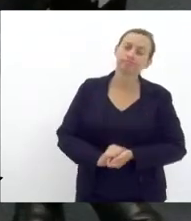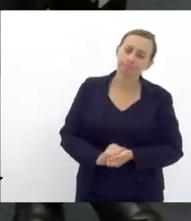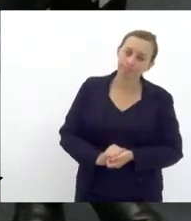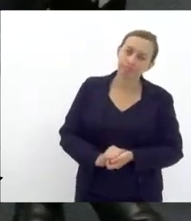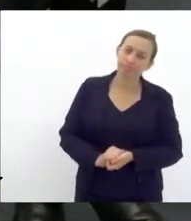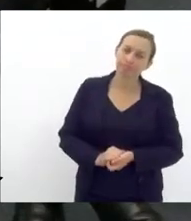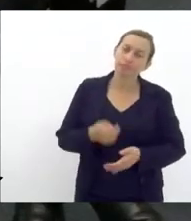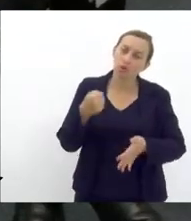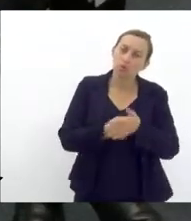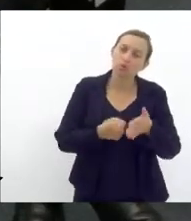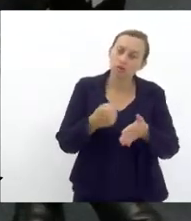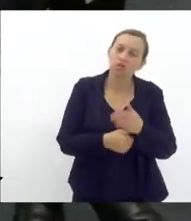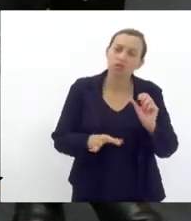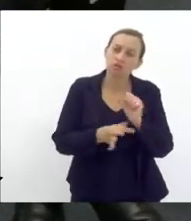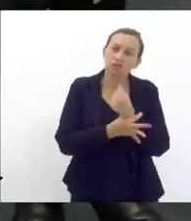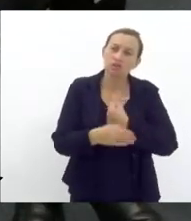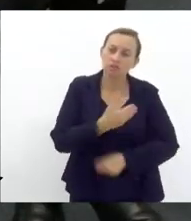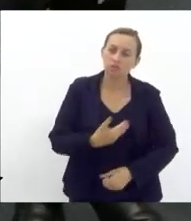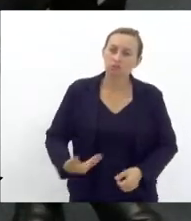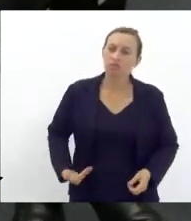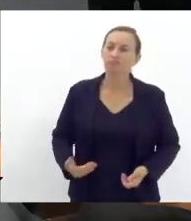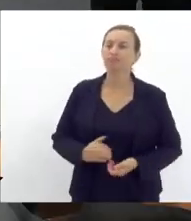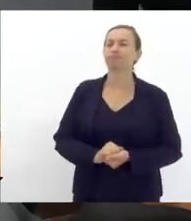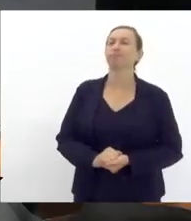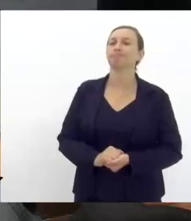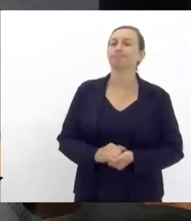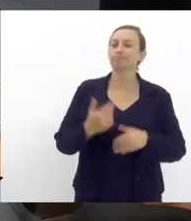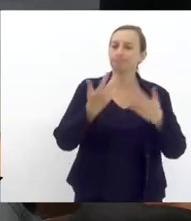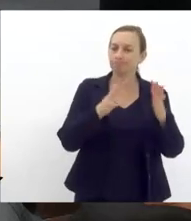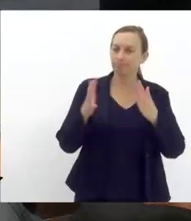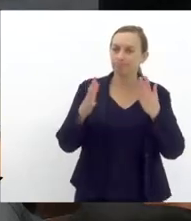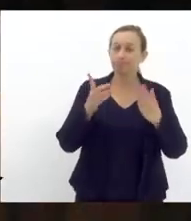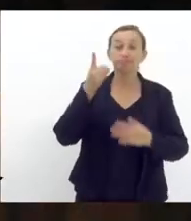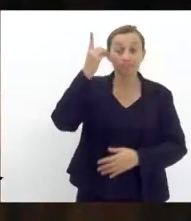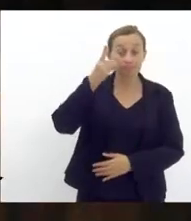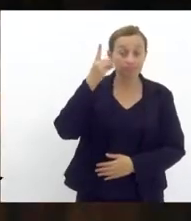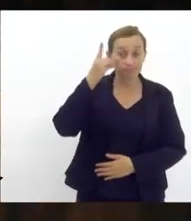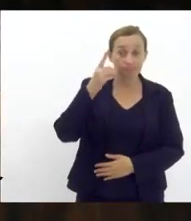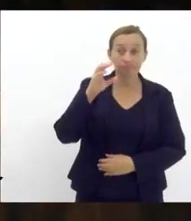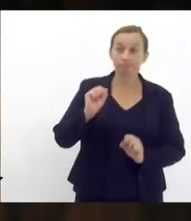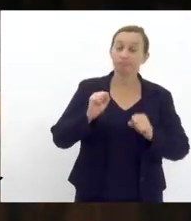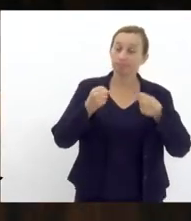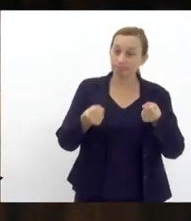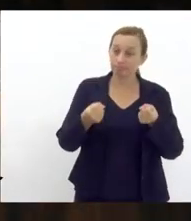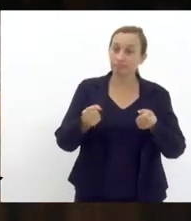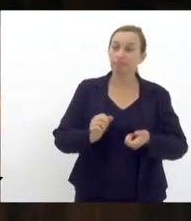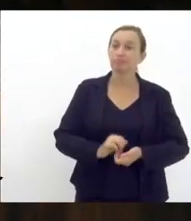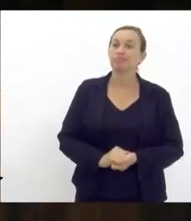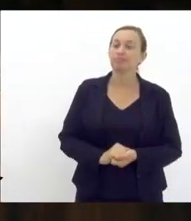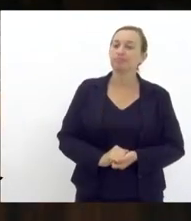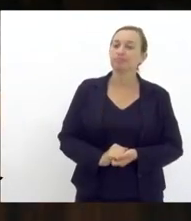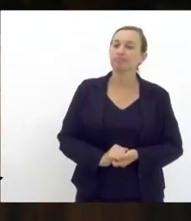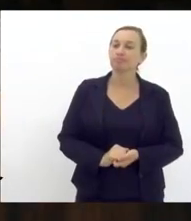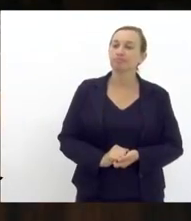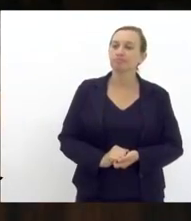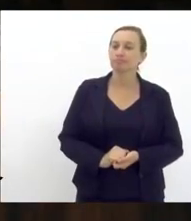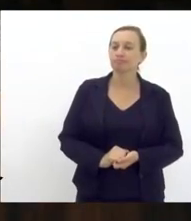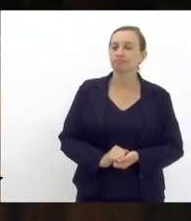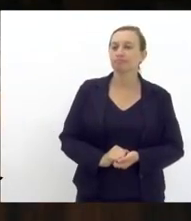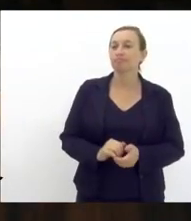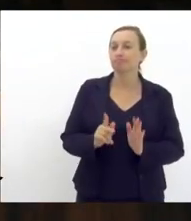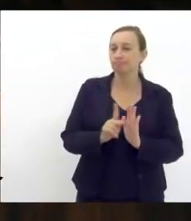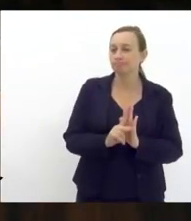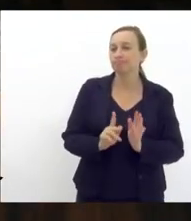lutando por segurança por Parabéns aí Deputado pela defesa do nosso projeto